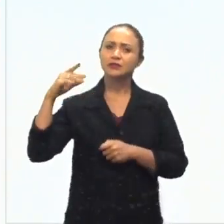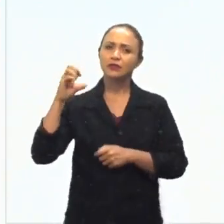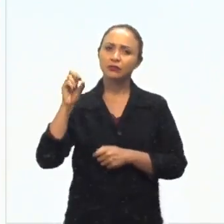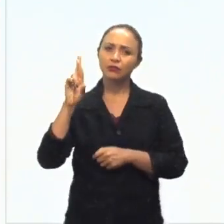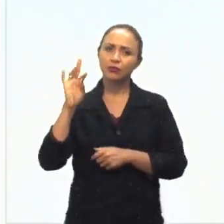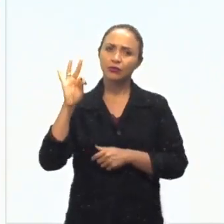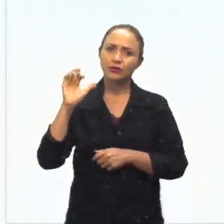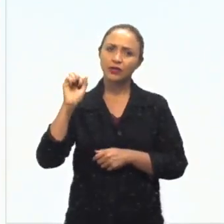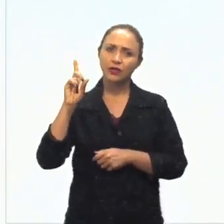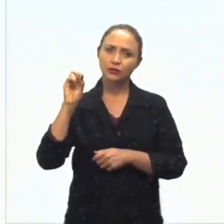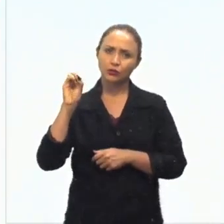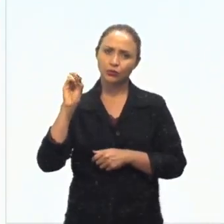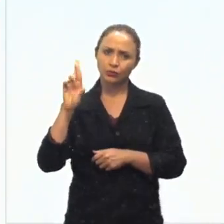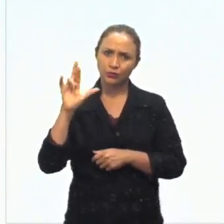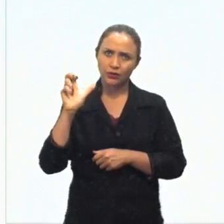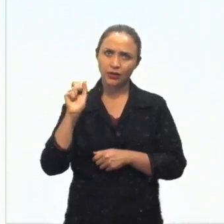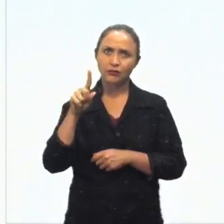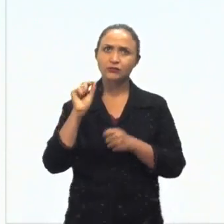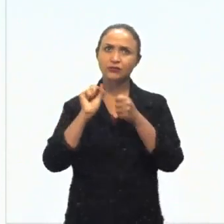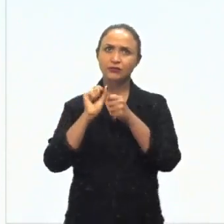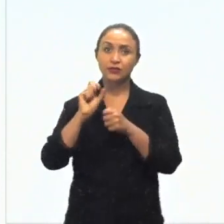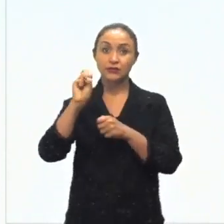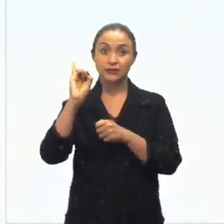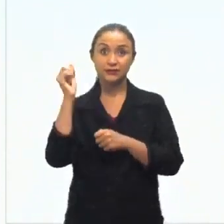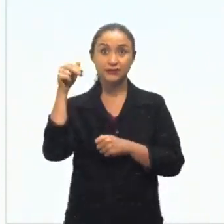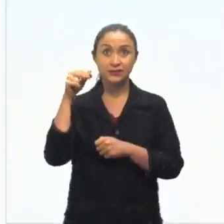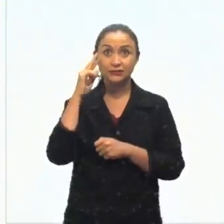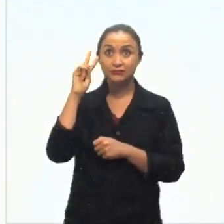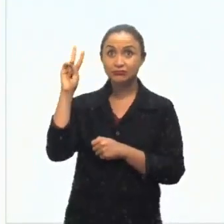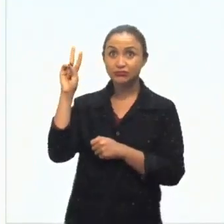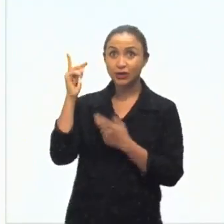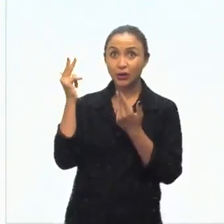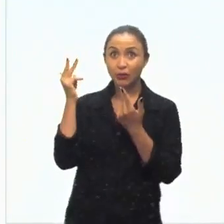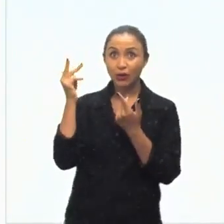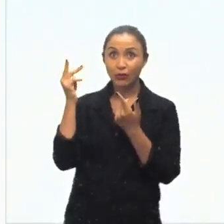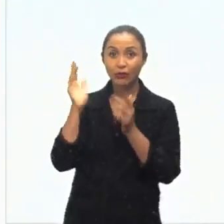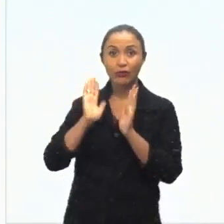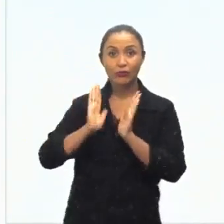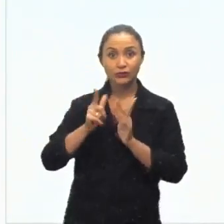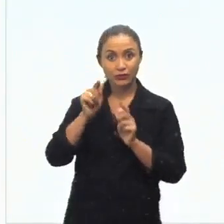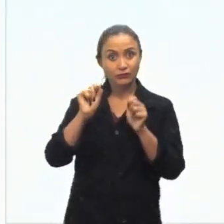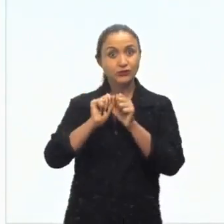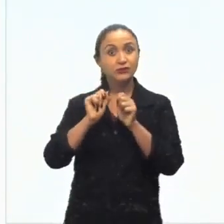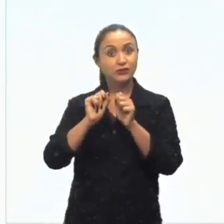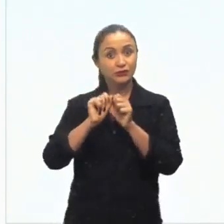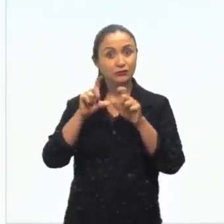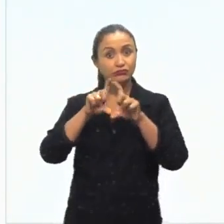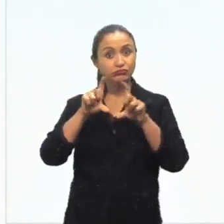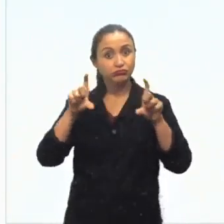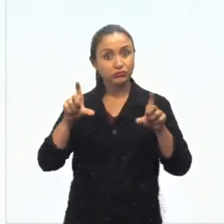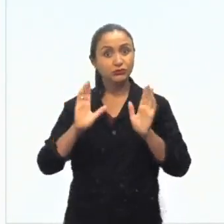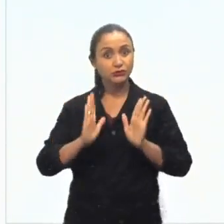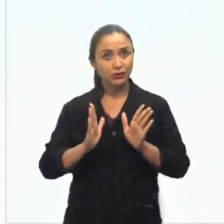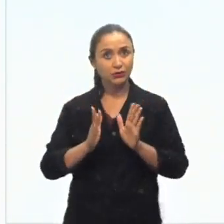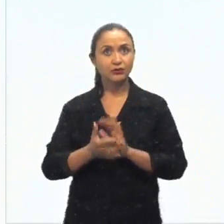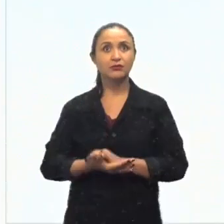seno de ômega c t. Então você criou a sua portadora. Como que a